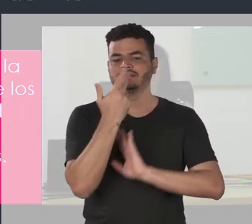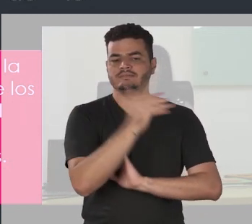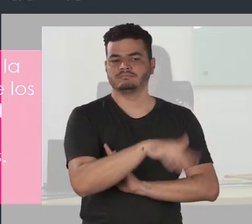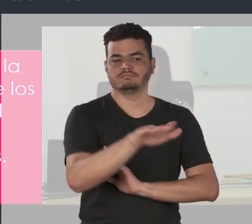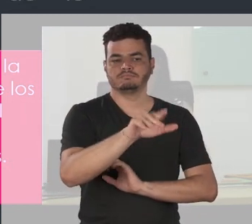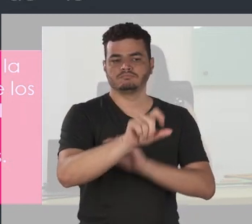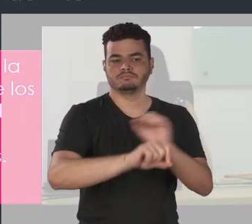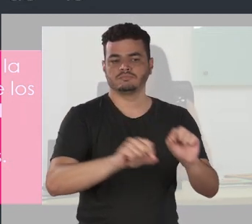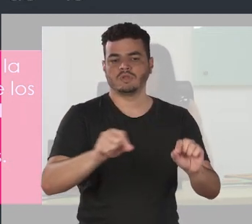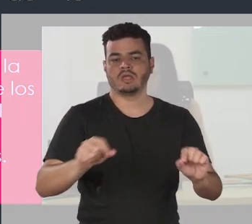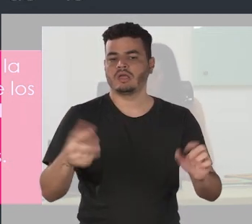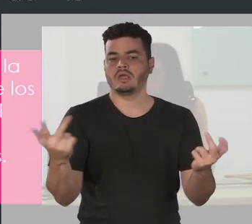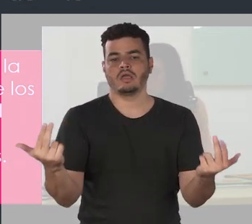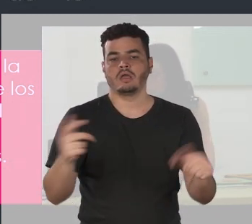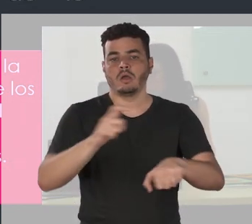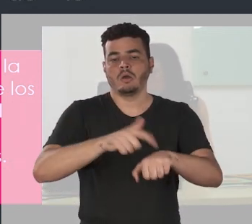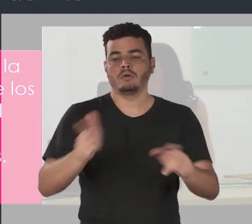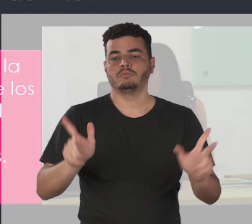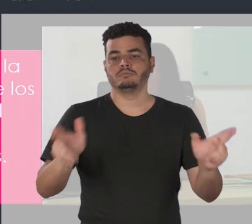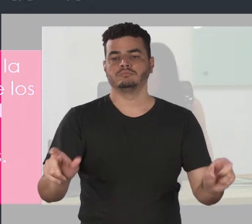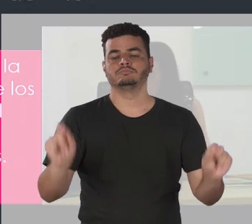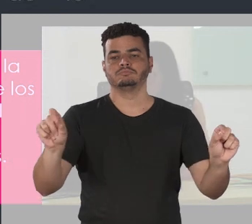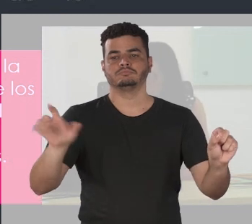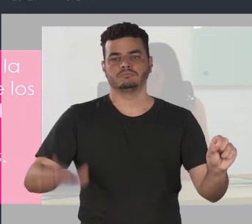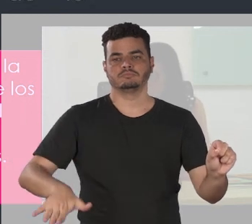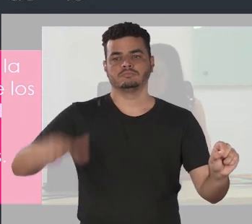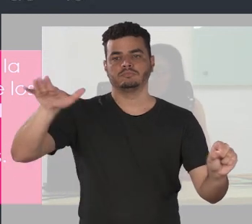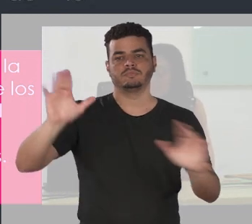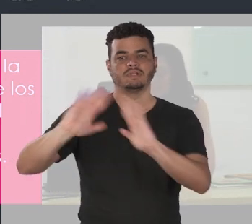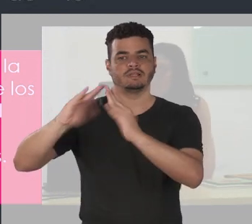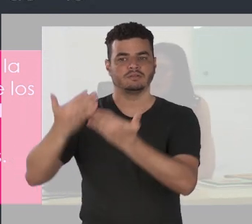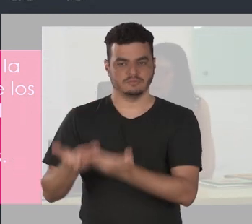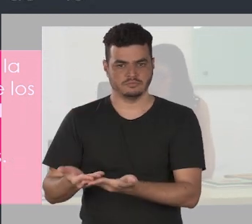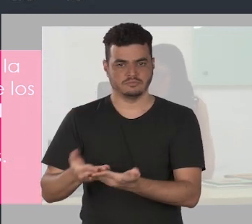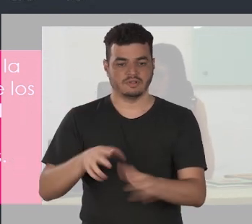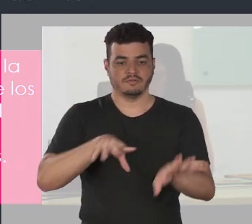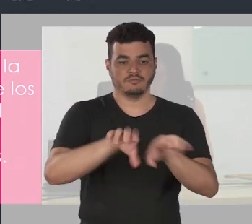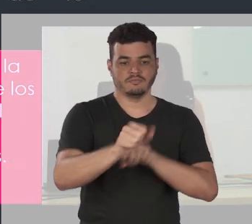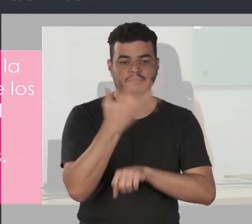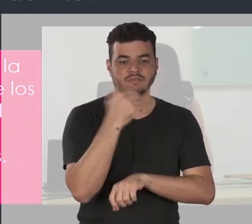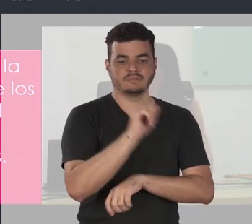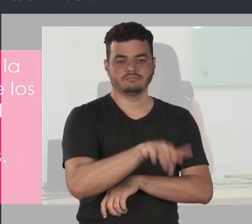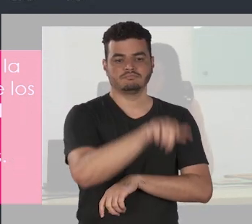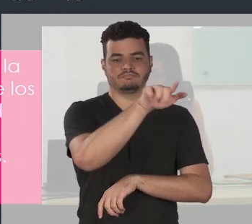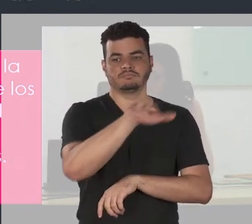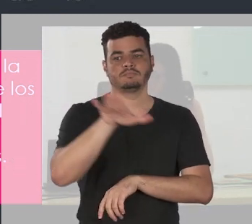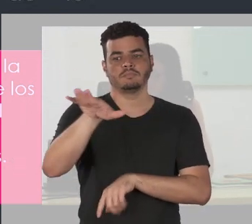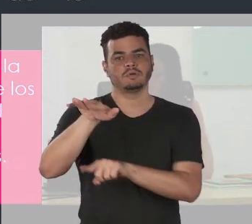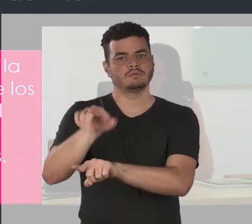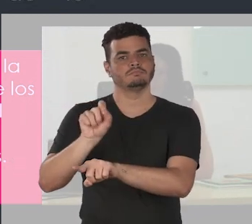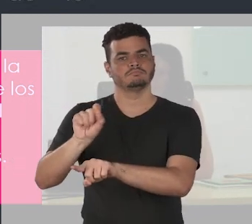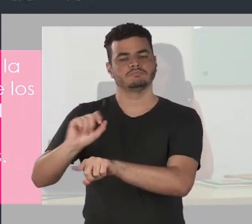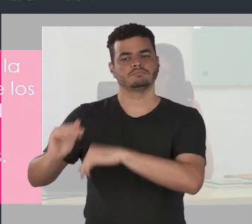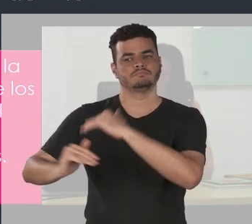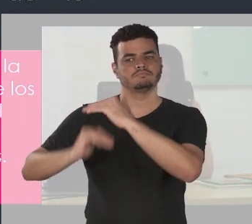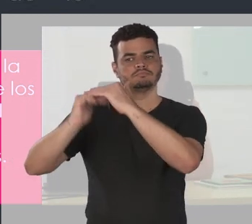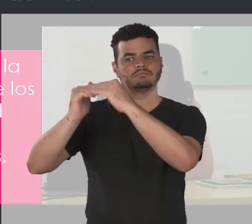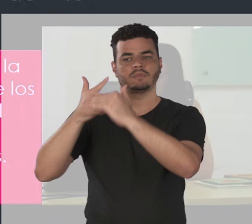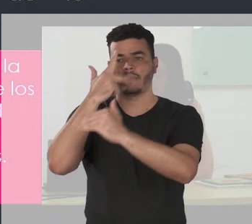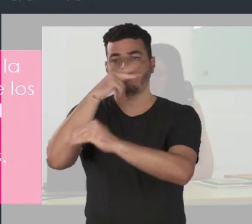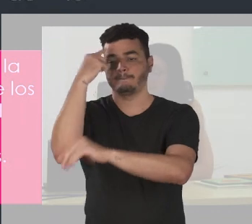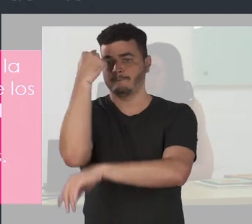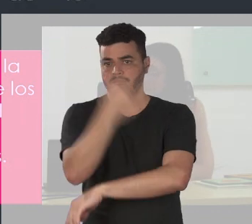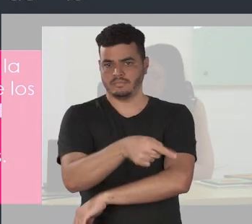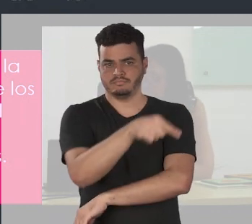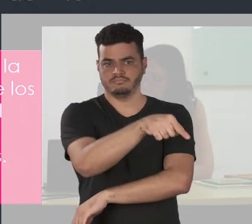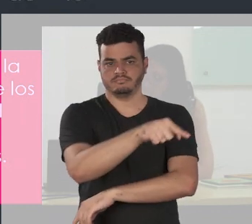do conceito de infância, surge a escola, como instituição de acolhida e formação das crianças. Esses